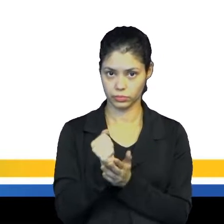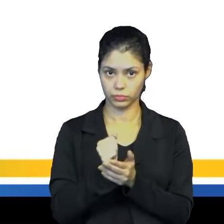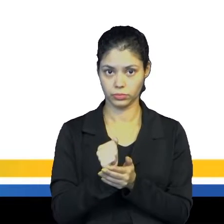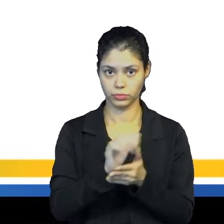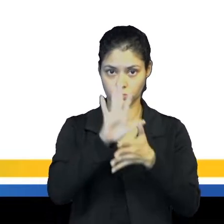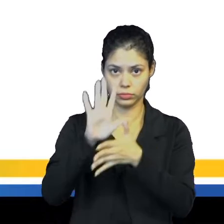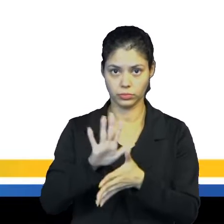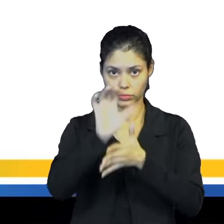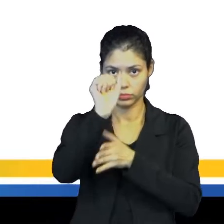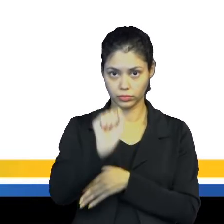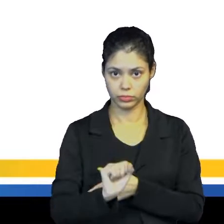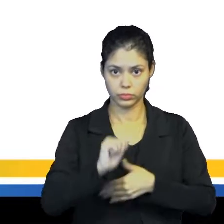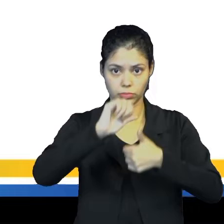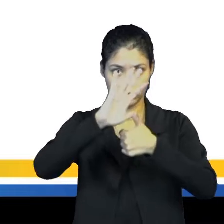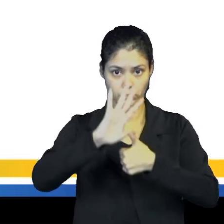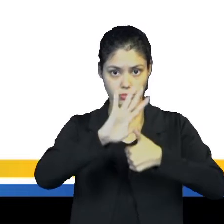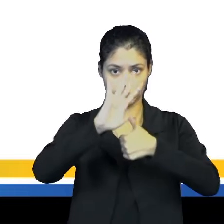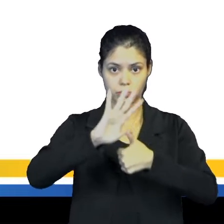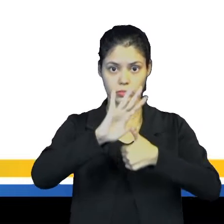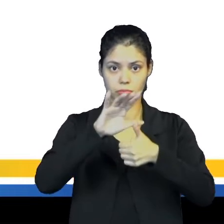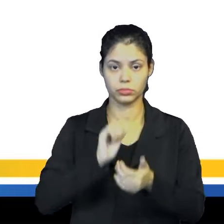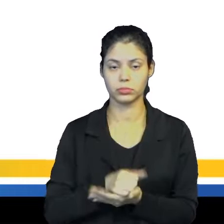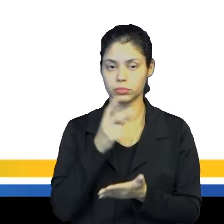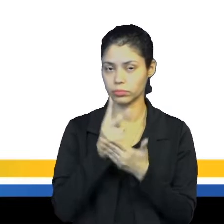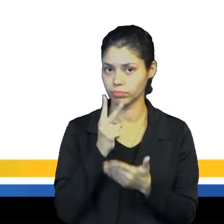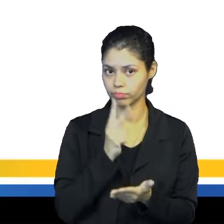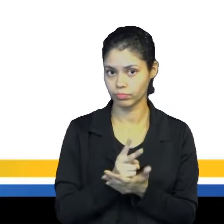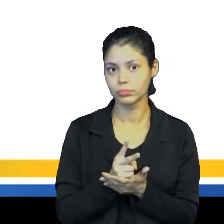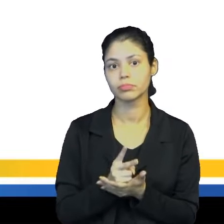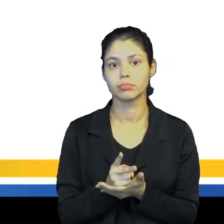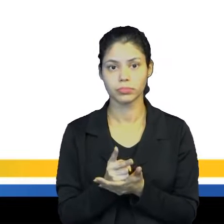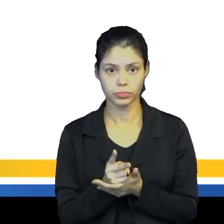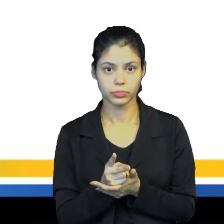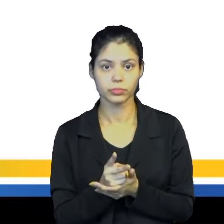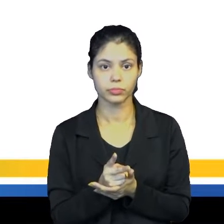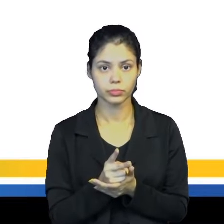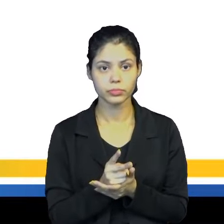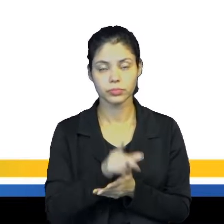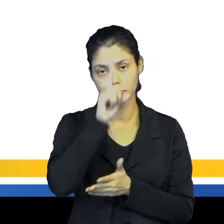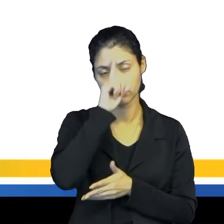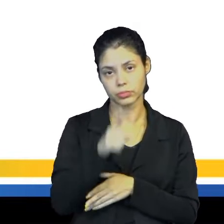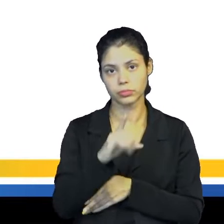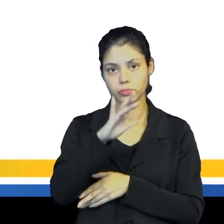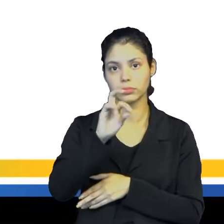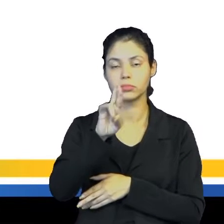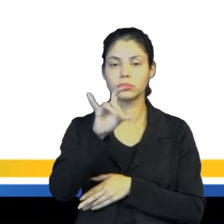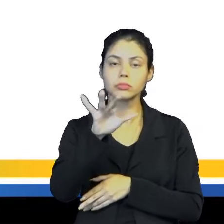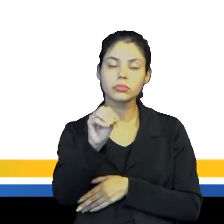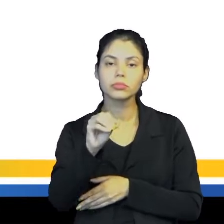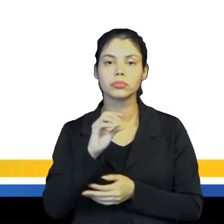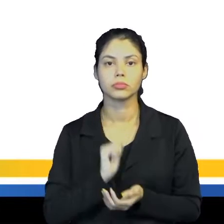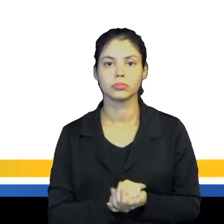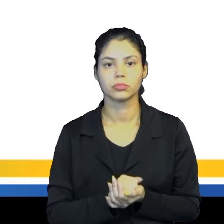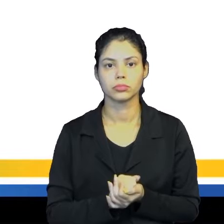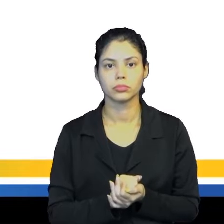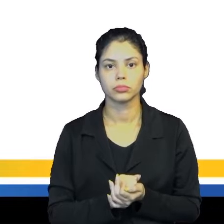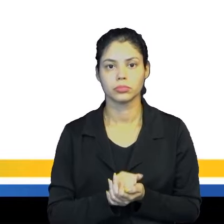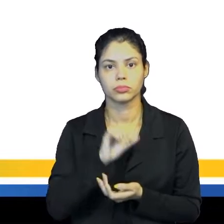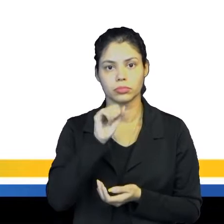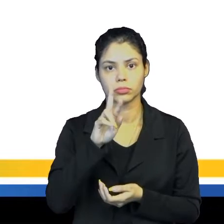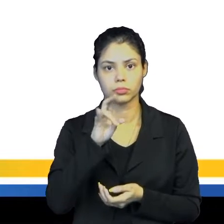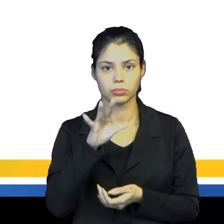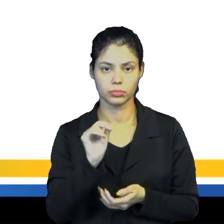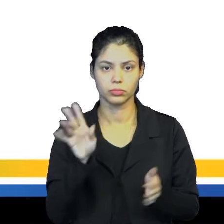na América do Sul, né, sempre encabeçada pelo líder crioulo Simão Bolívar, né, também o San